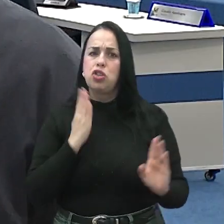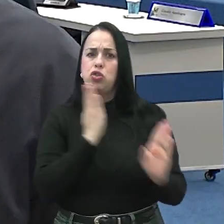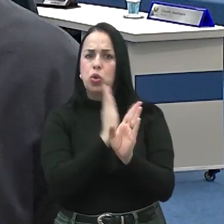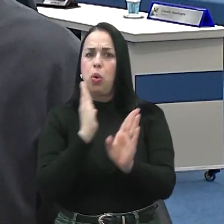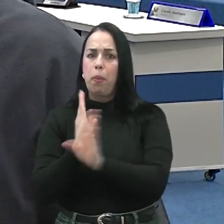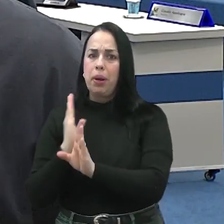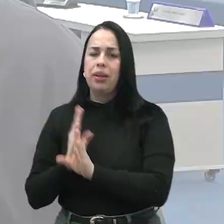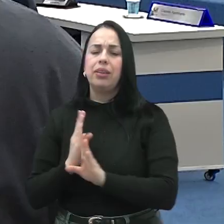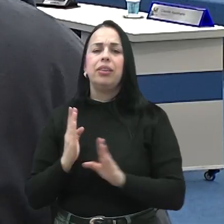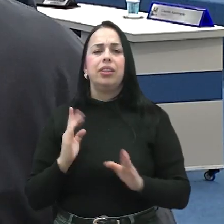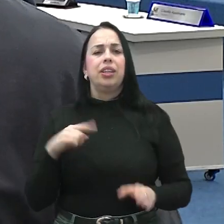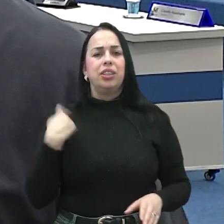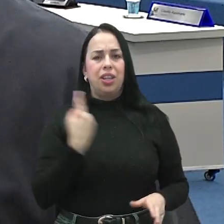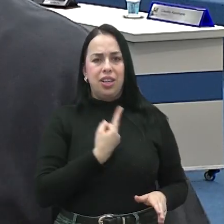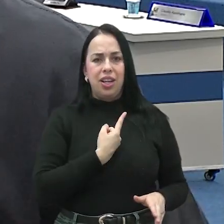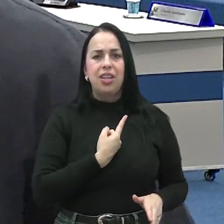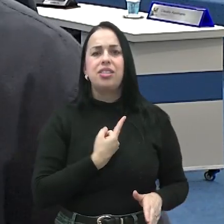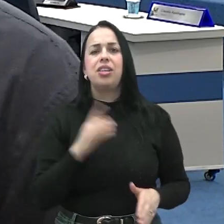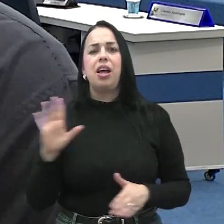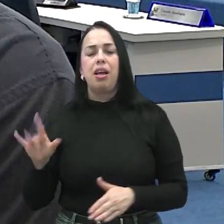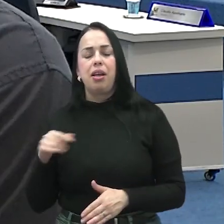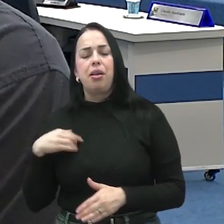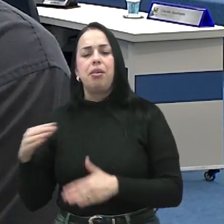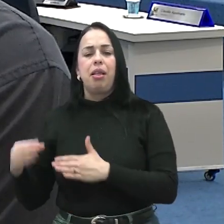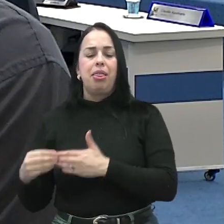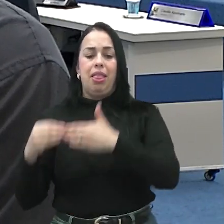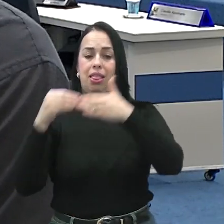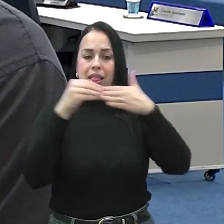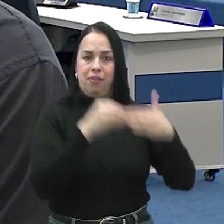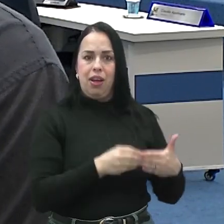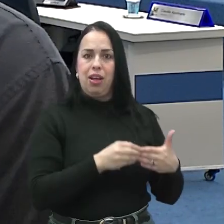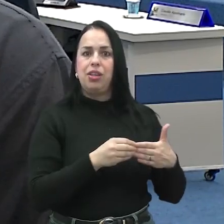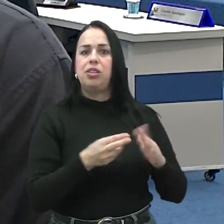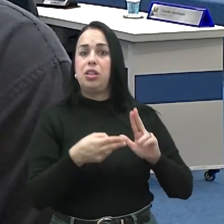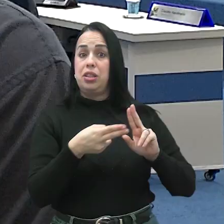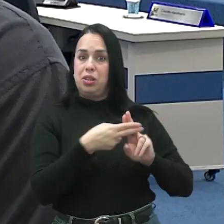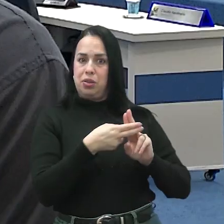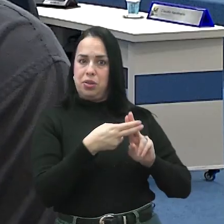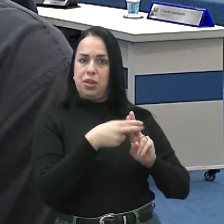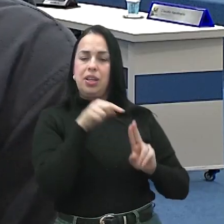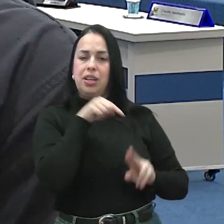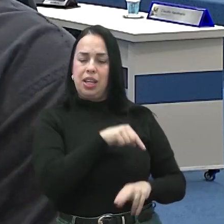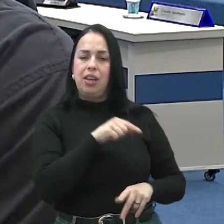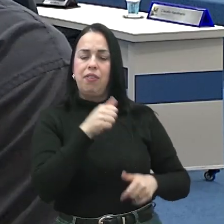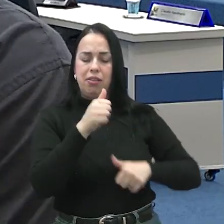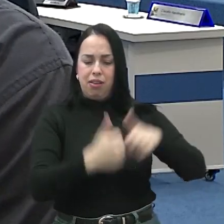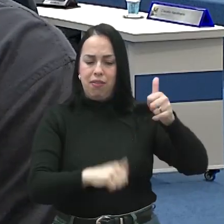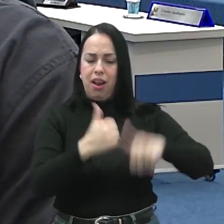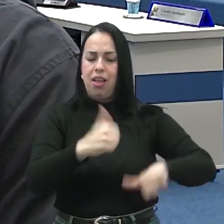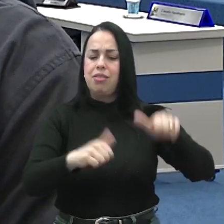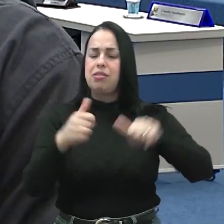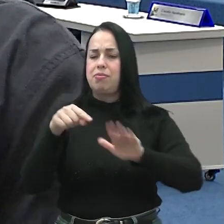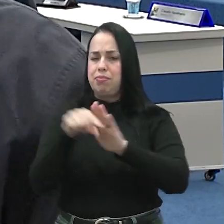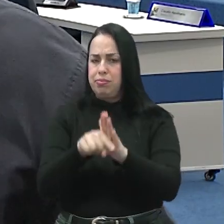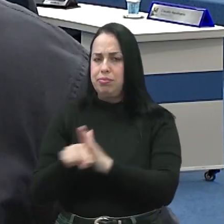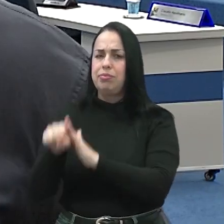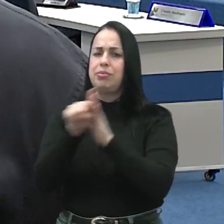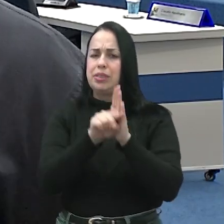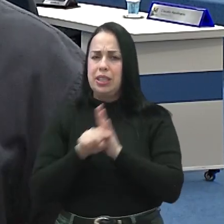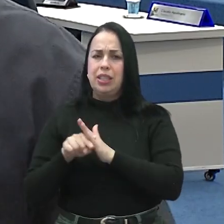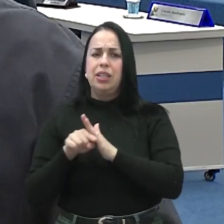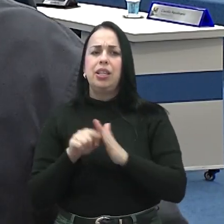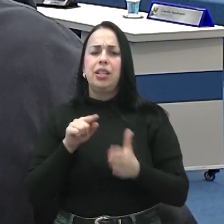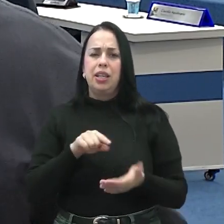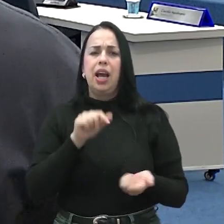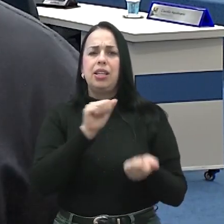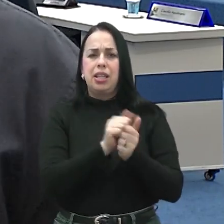possa identificar e a gente poder encaminhar ao sistema público de saúde, que ali possa ser feito vários